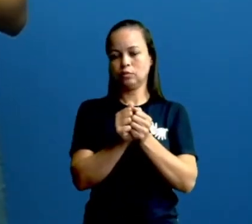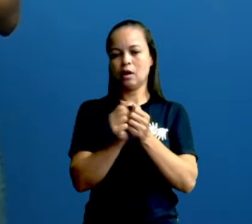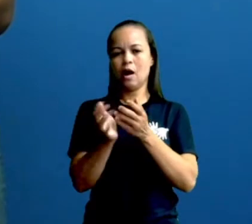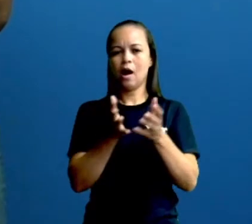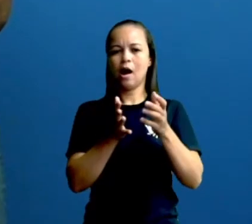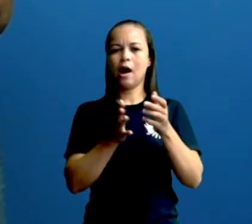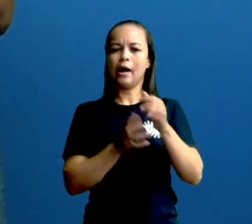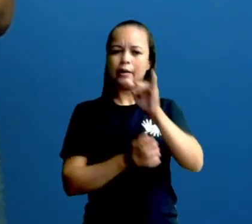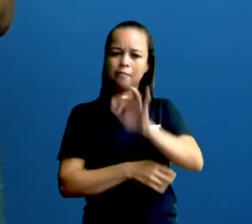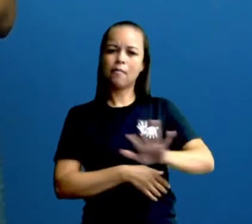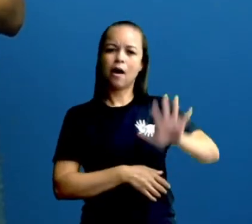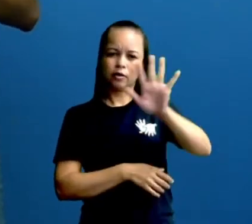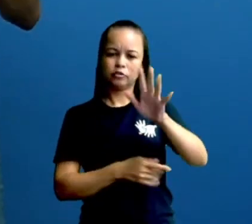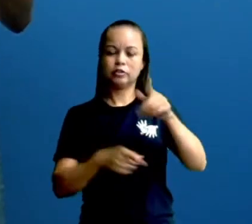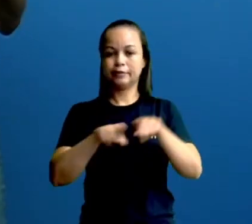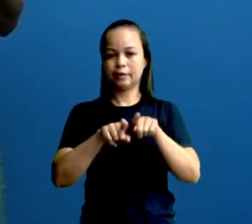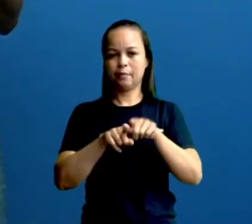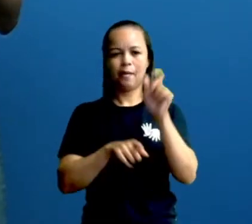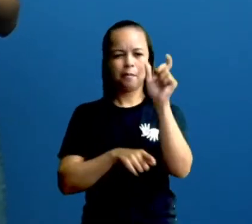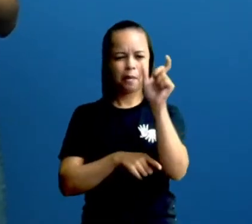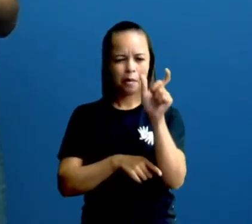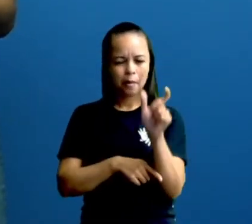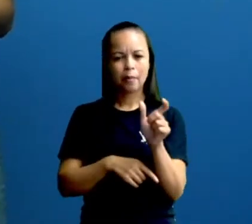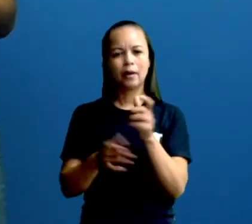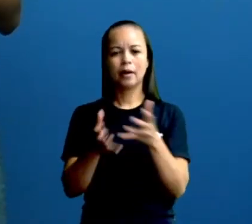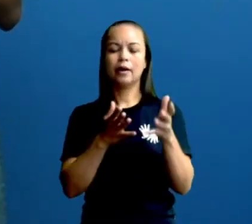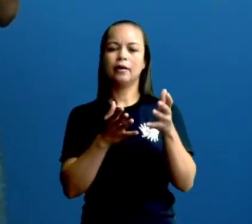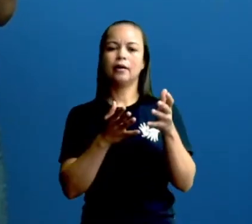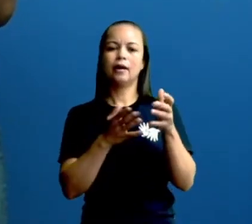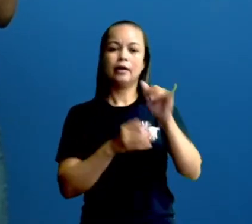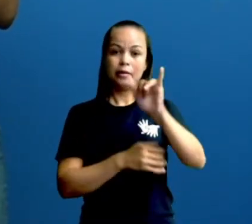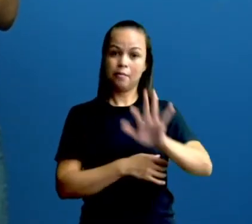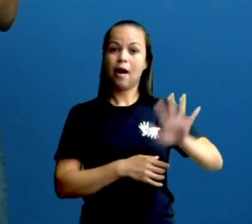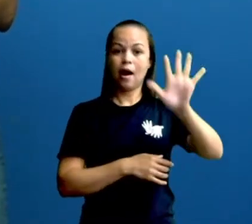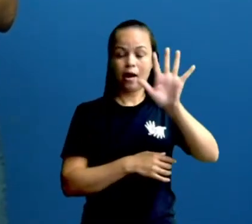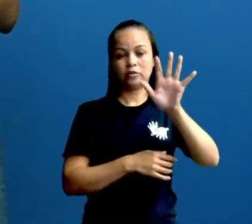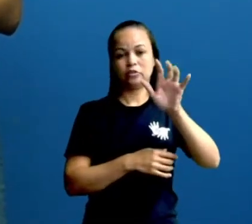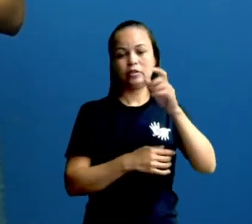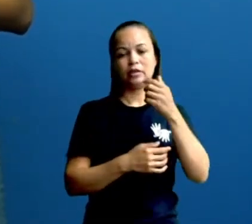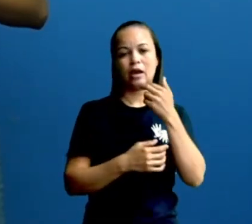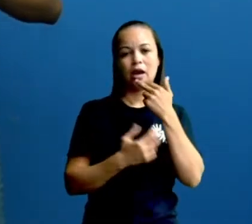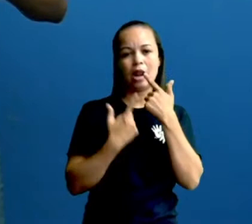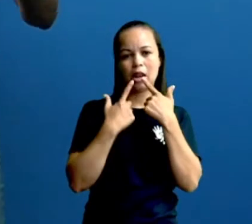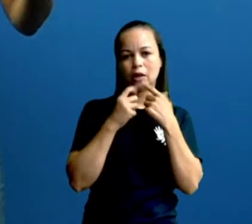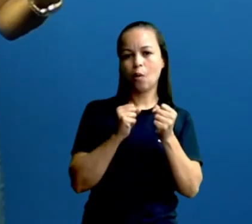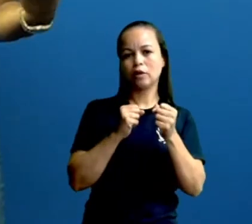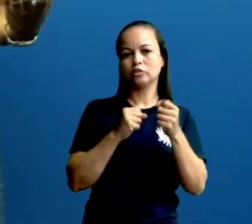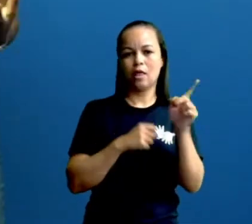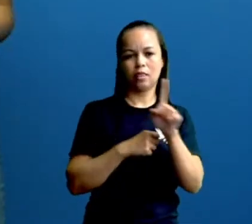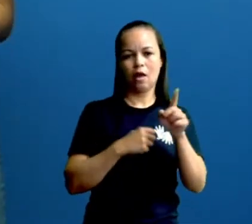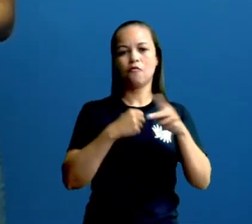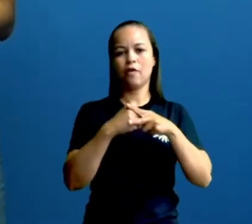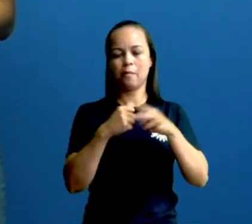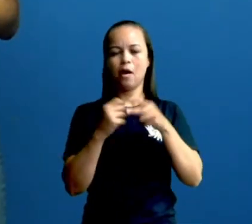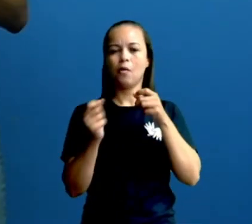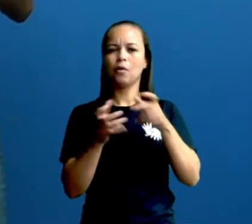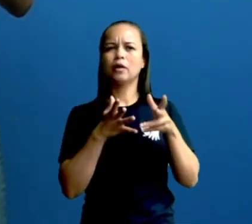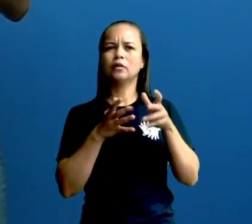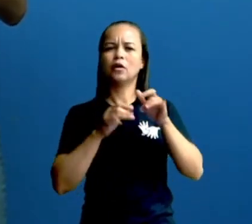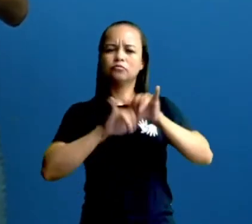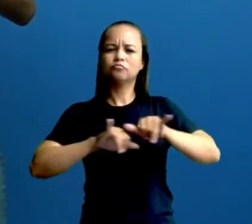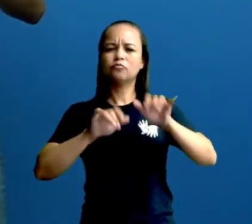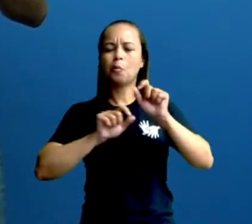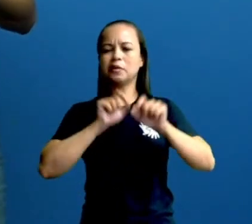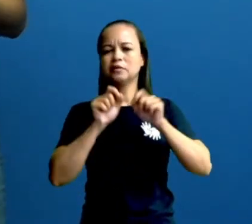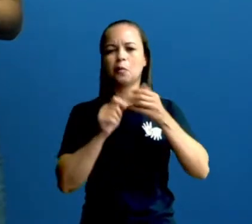imagens e essas palavrinhas, que a gente chama as imagens de a linguagem não verbal, a gente tem aí uma formação melhor e